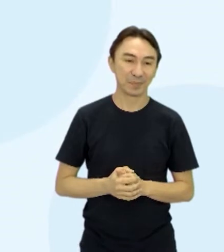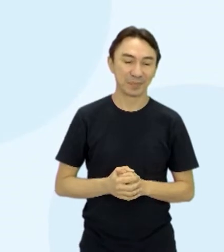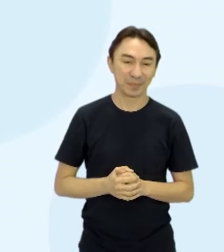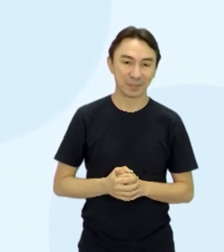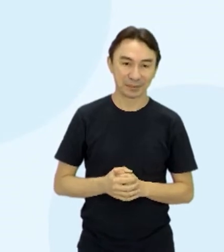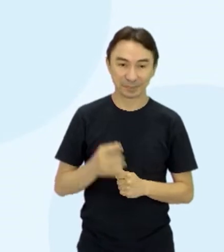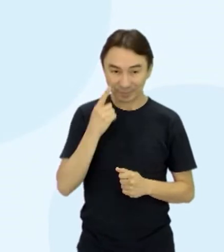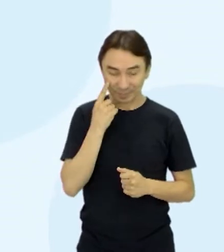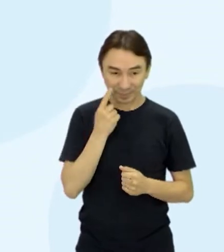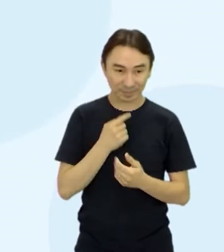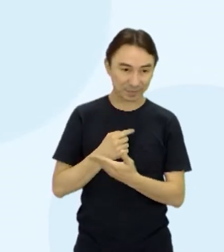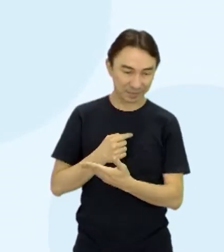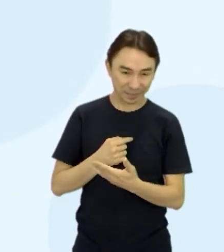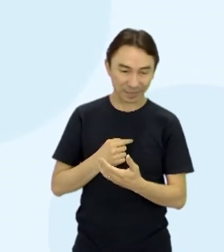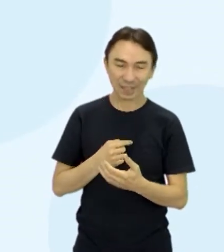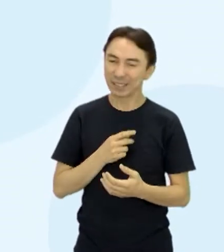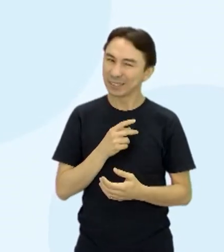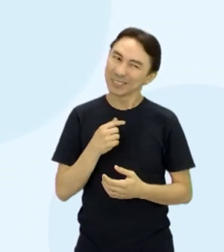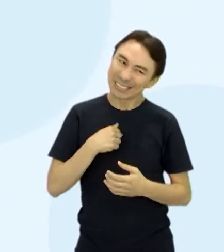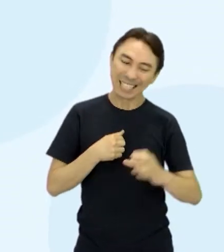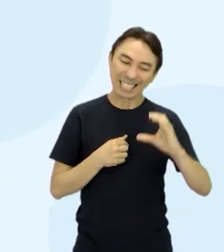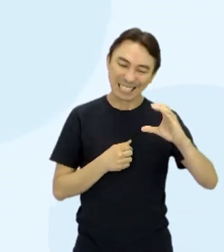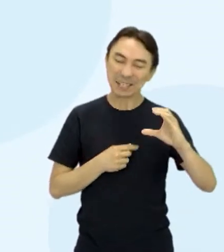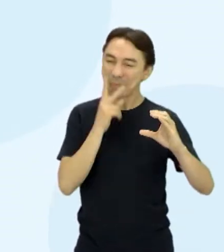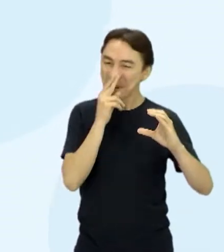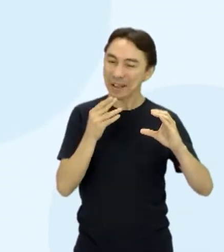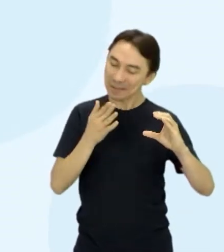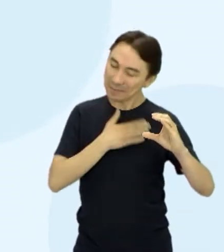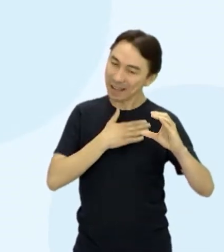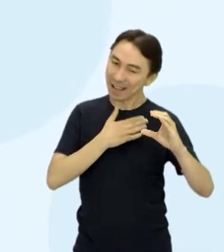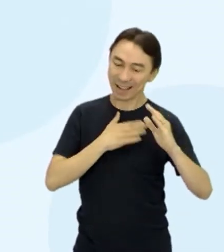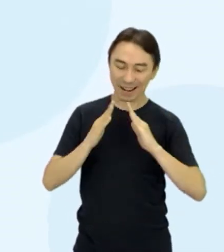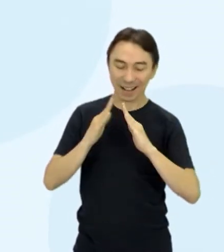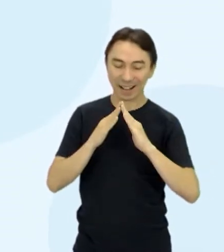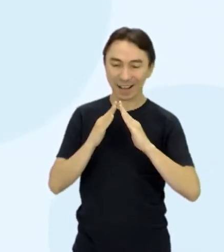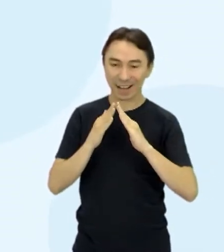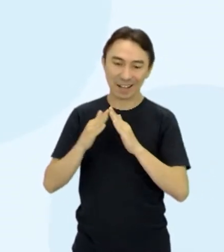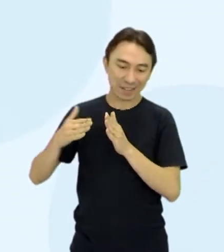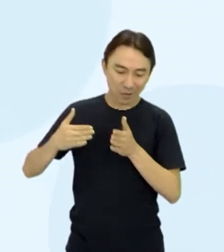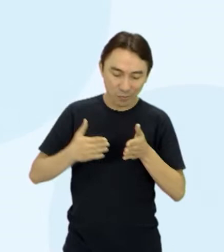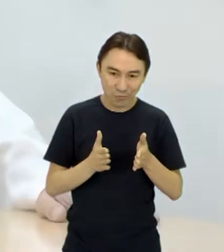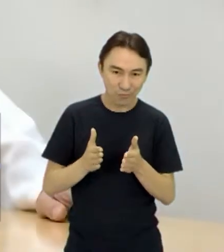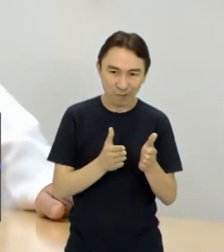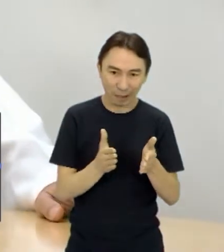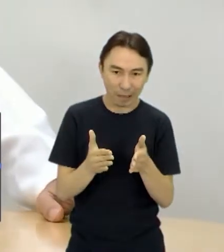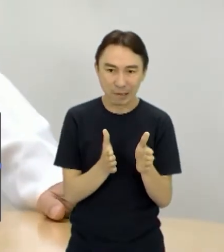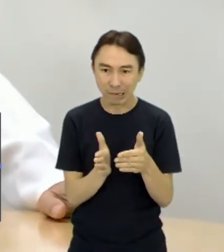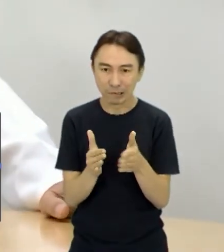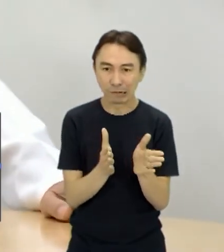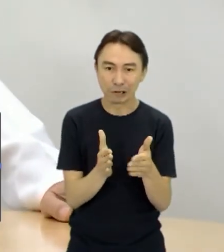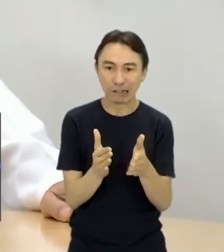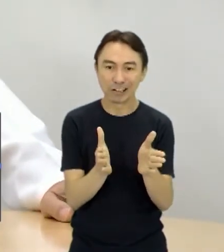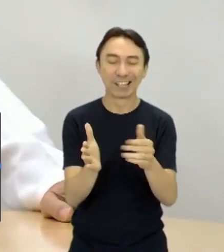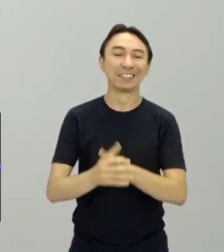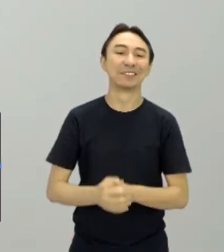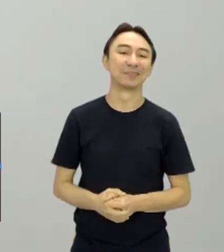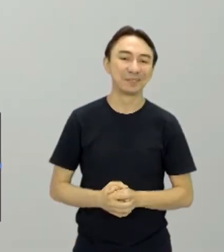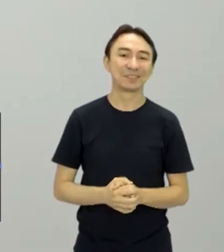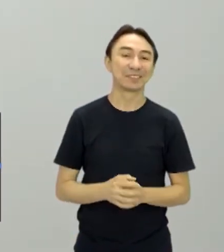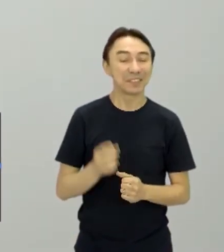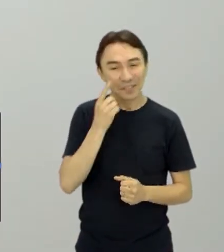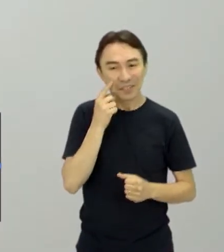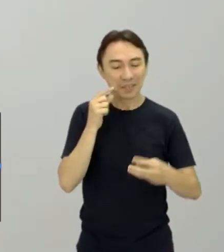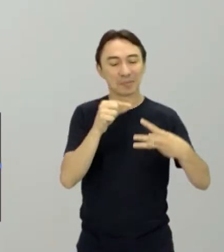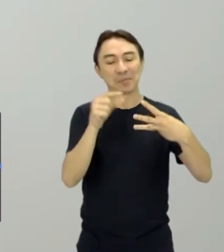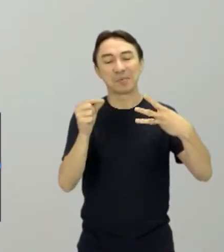aconteceu, Essa C aí lembra a rua da minha casa, não sei porquê. Lembra muitas coisas, lembra uma batata também. Vamos lá. Solta a enquete,